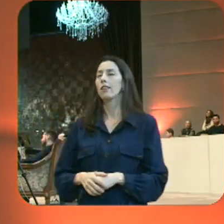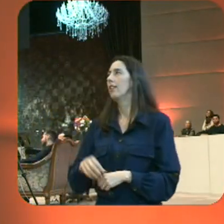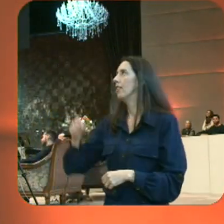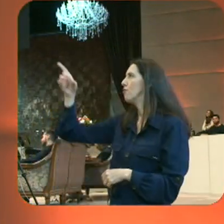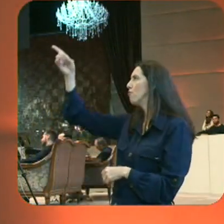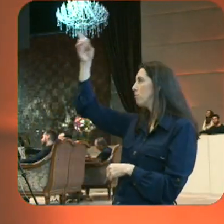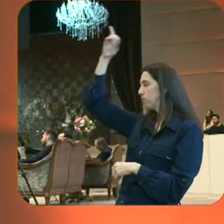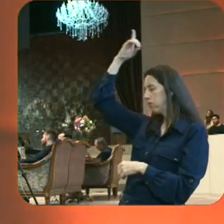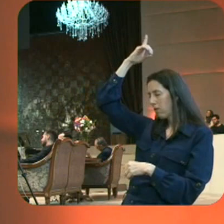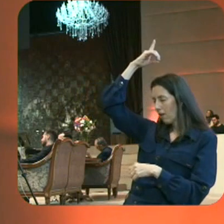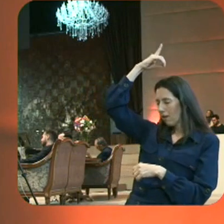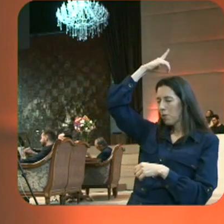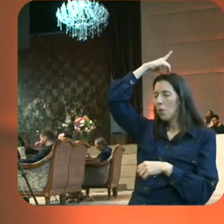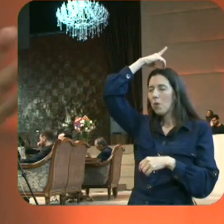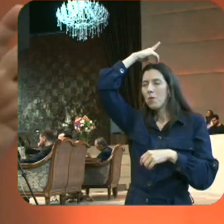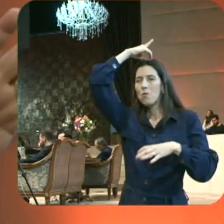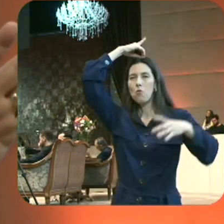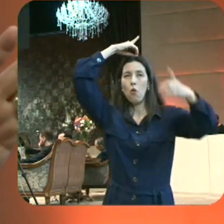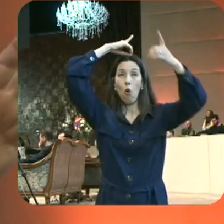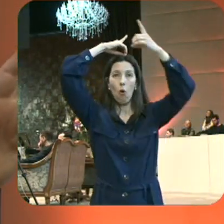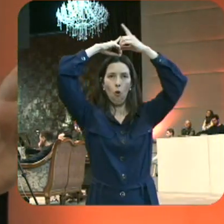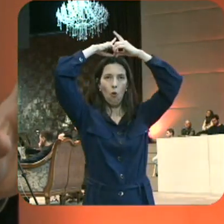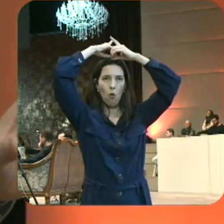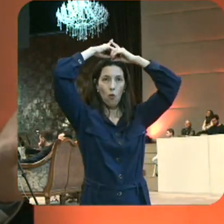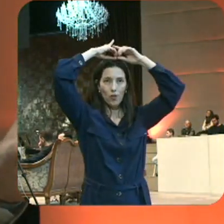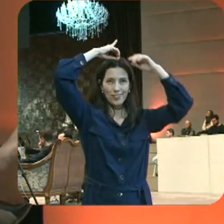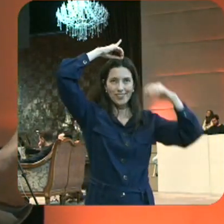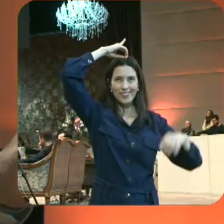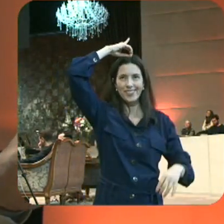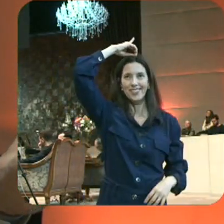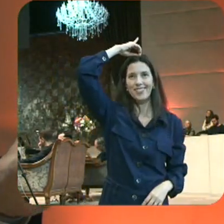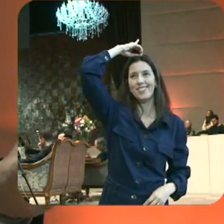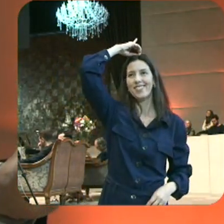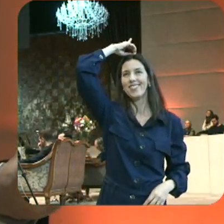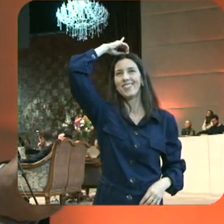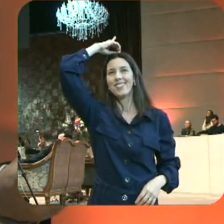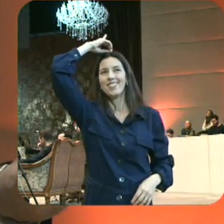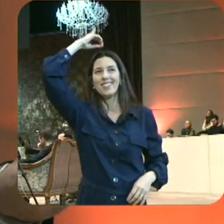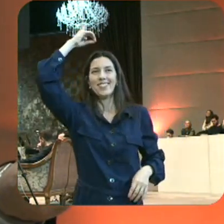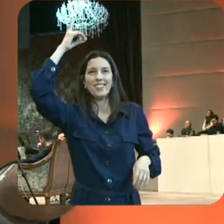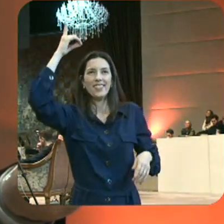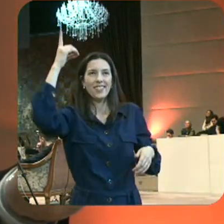você pegando os dons do Espírito e guardando debaixo do tapete